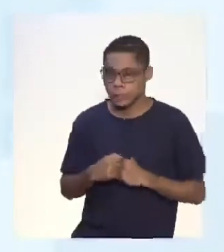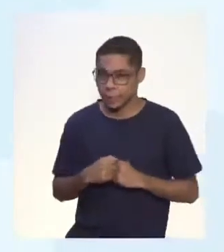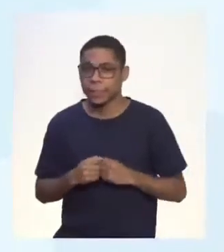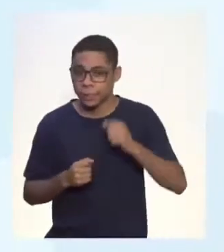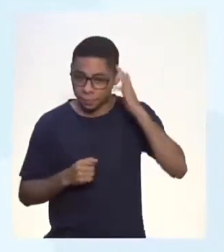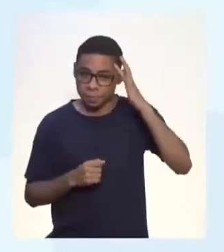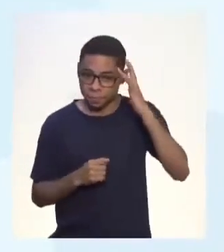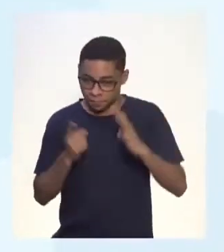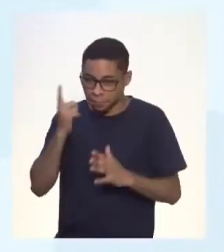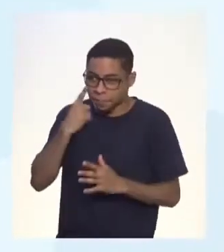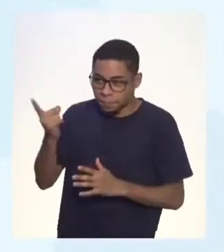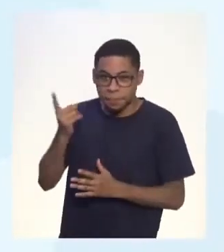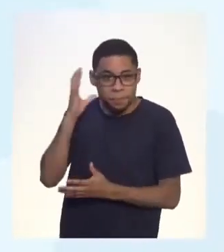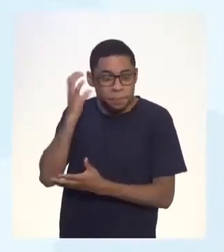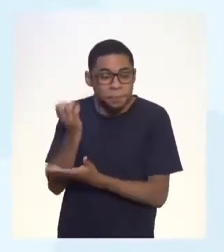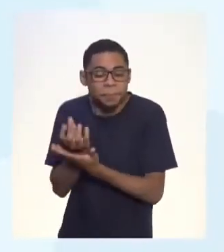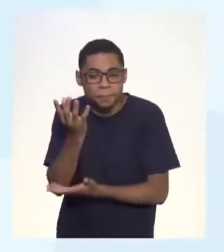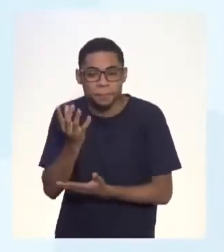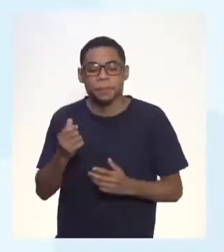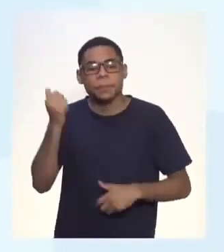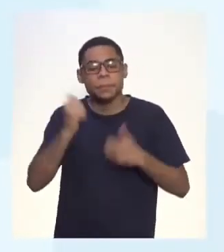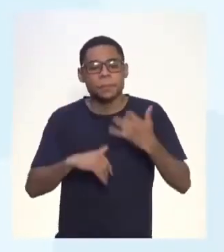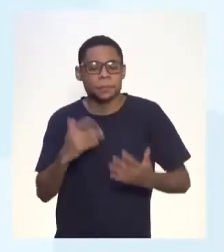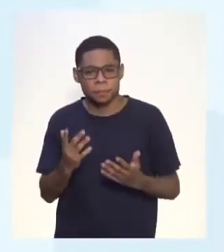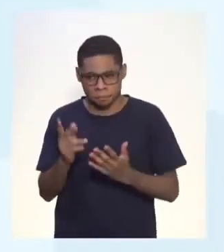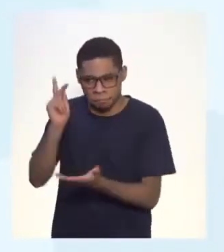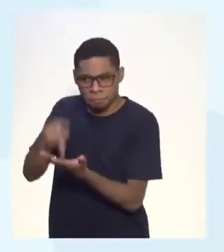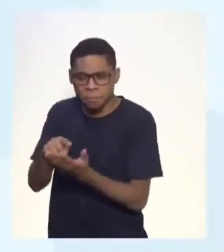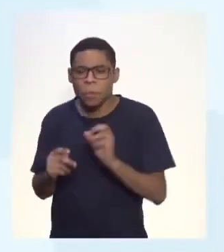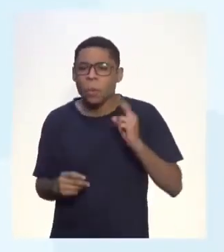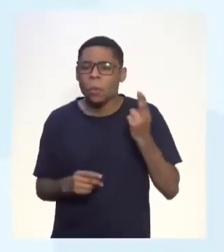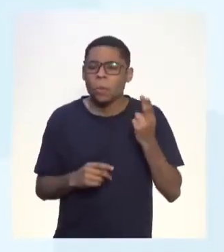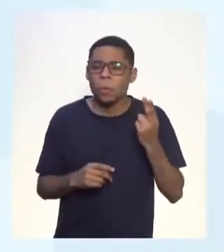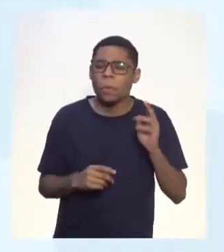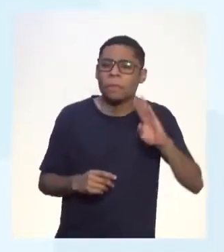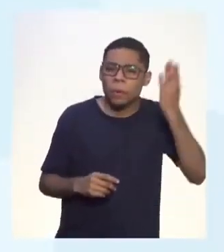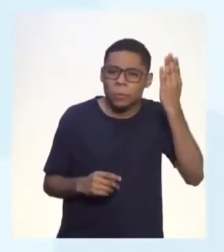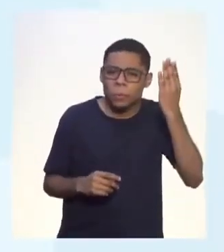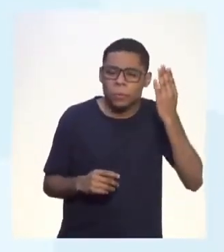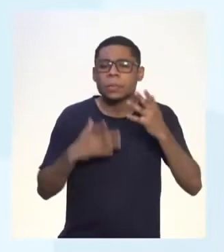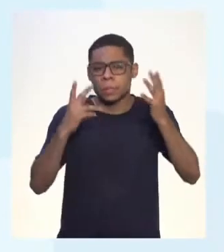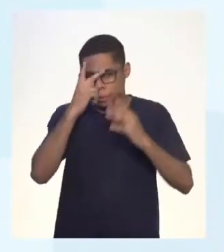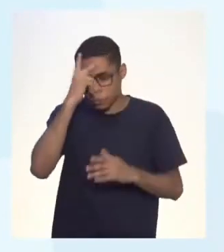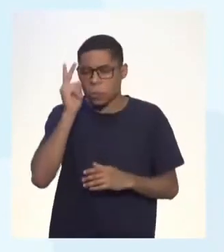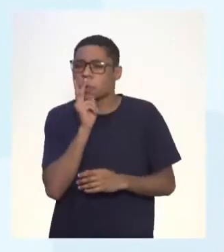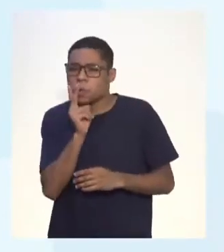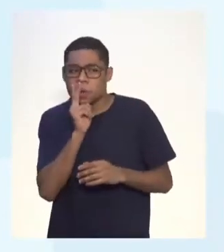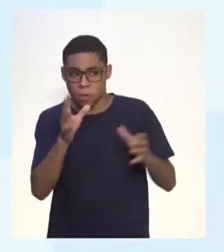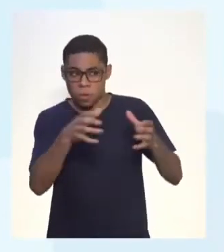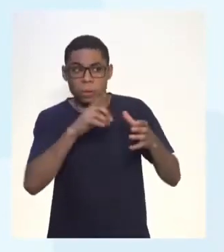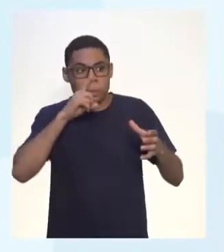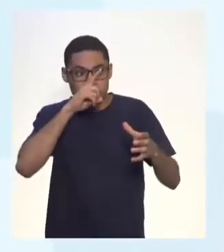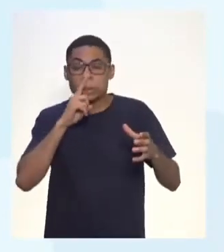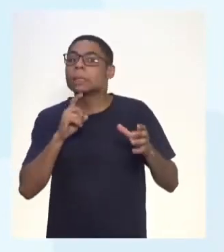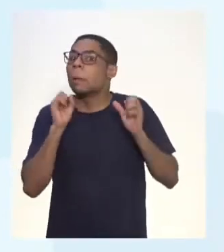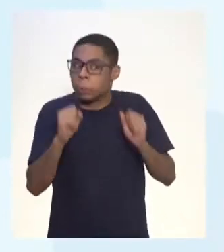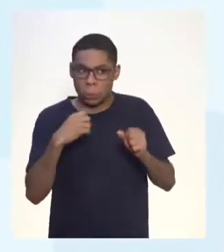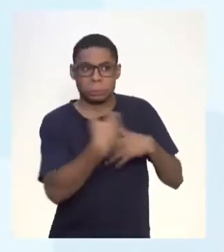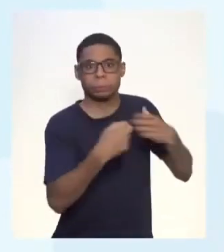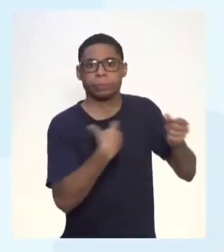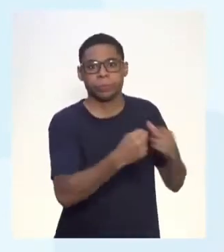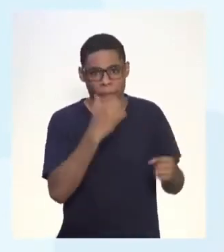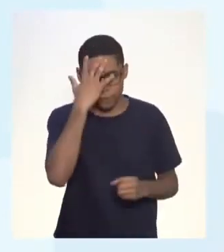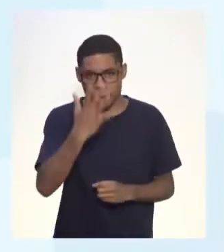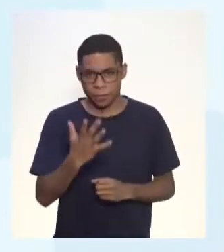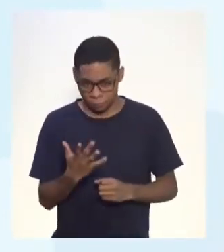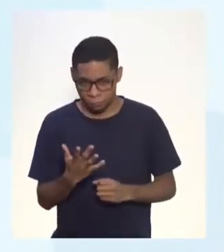último podcast, falando aí do contexto se é fato ou não que pessoas fumantes têm maior probabilidade. Então, 1